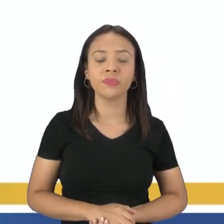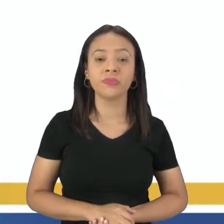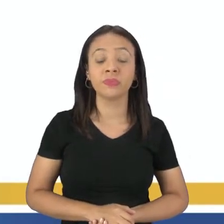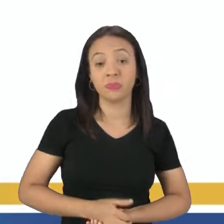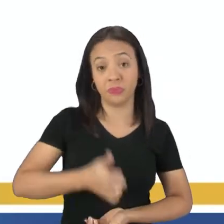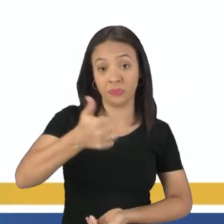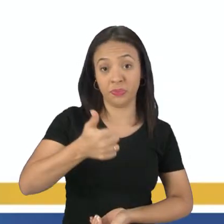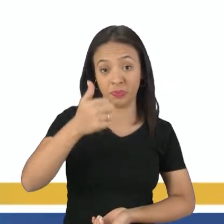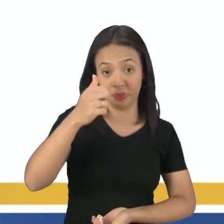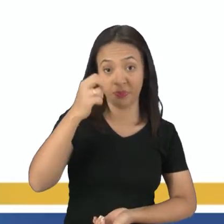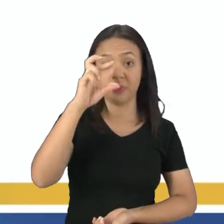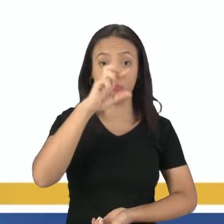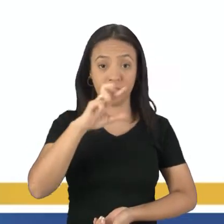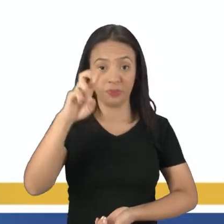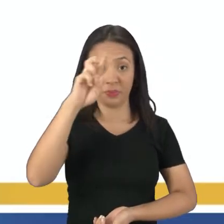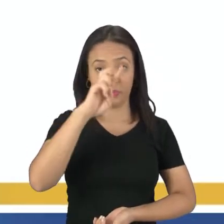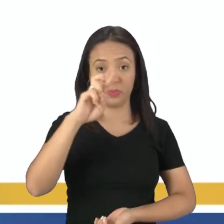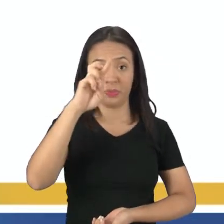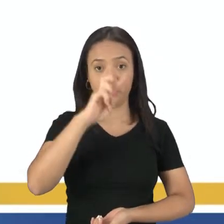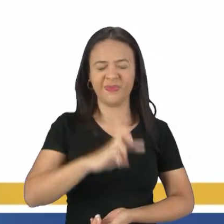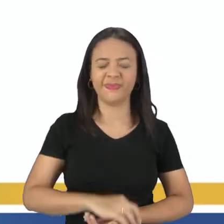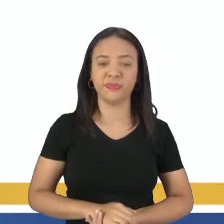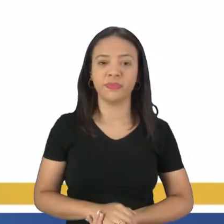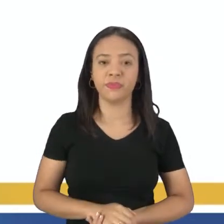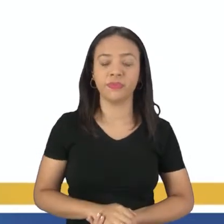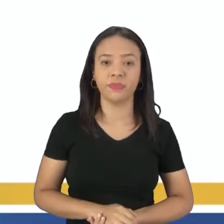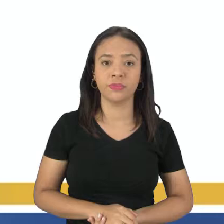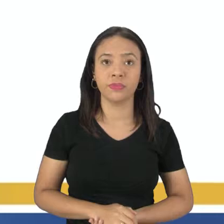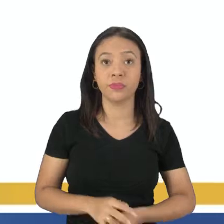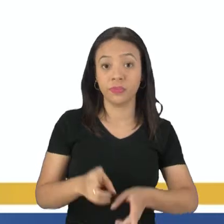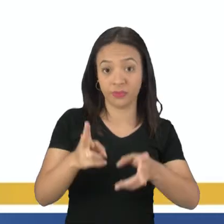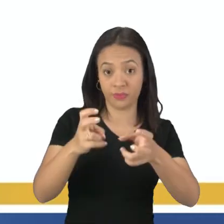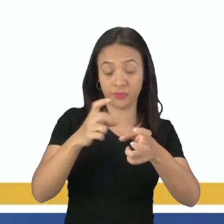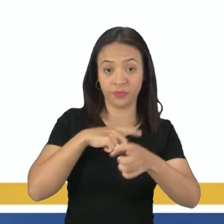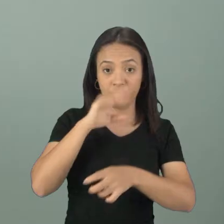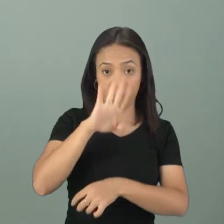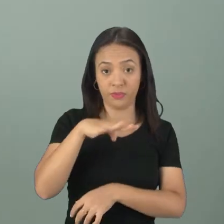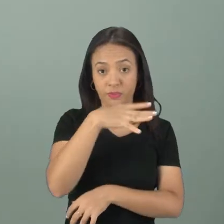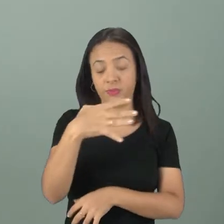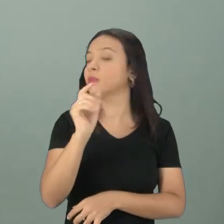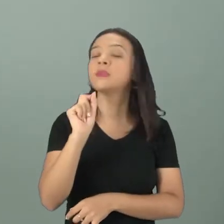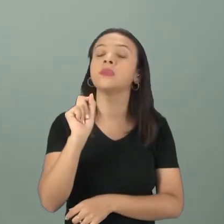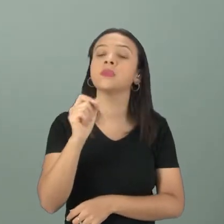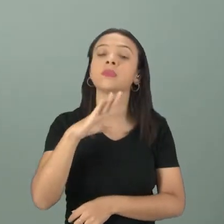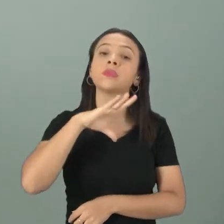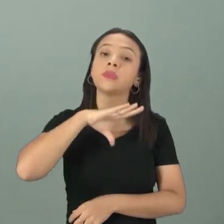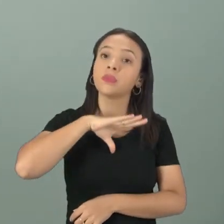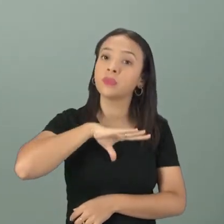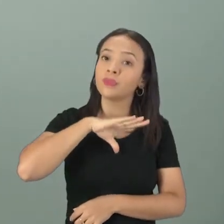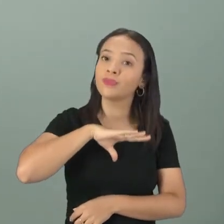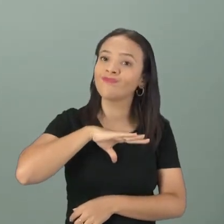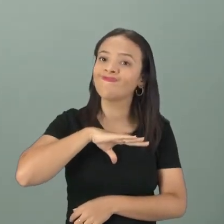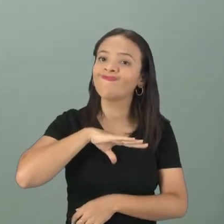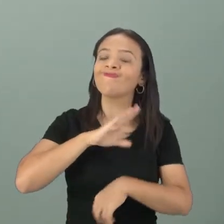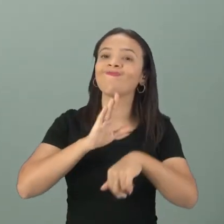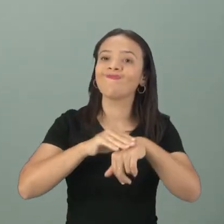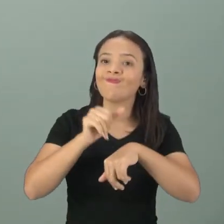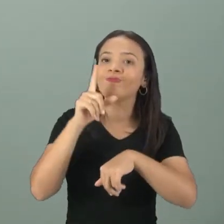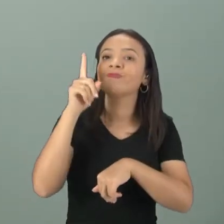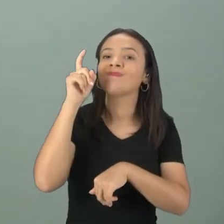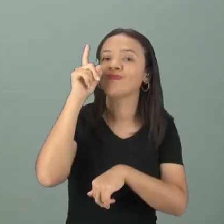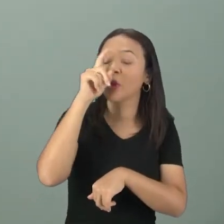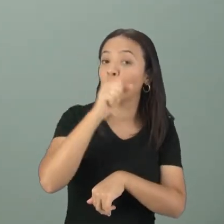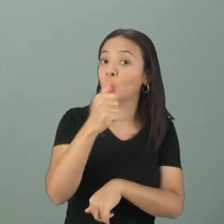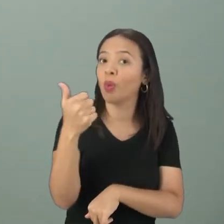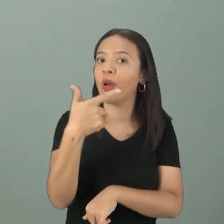Primeira observação. Vocês podem ver neste quadro que o português é mais difícil que o